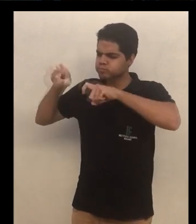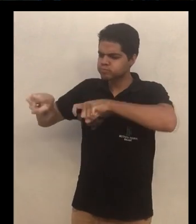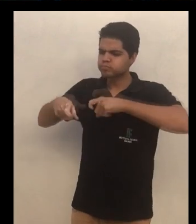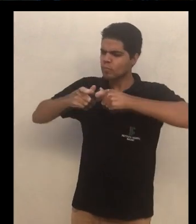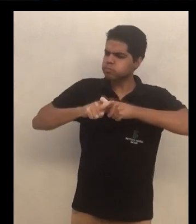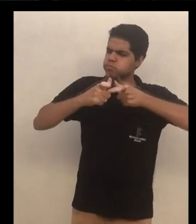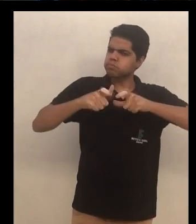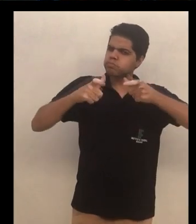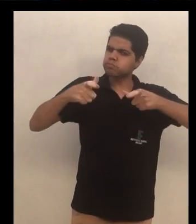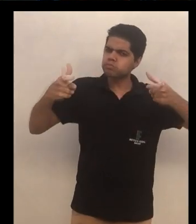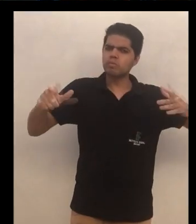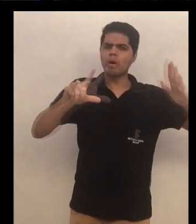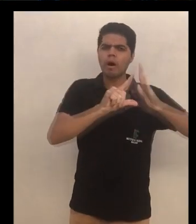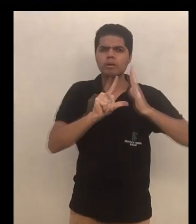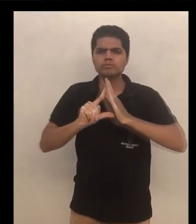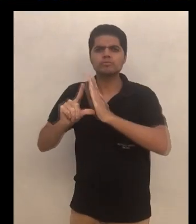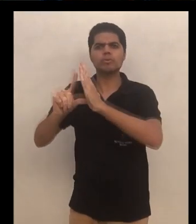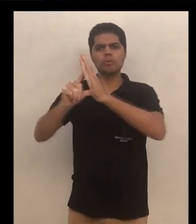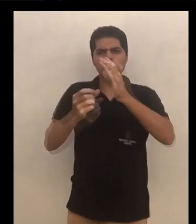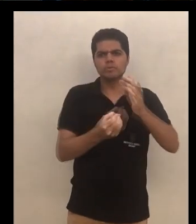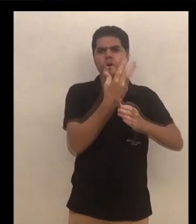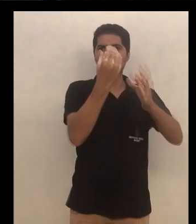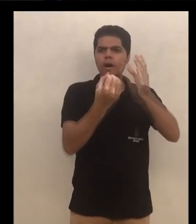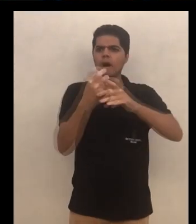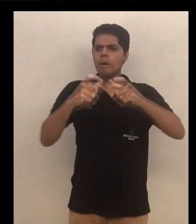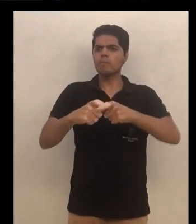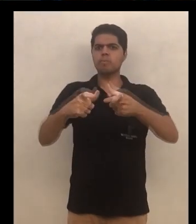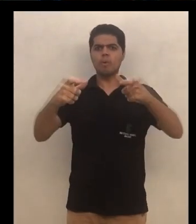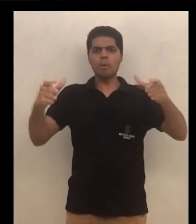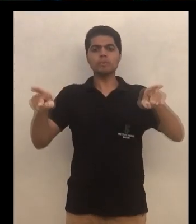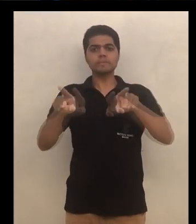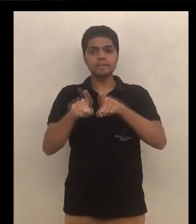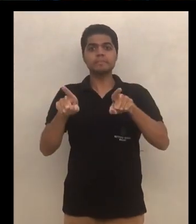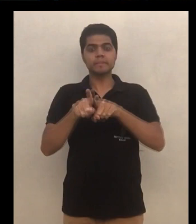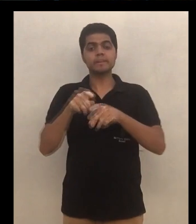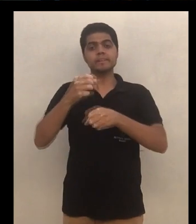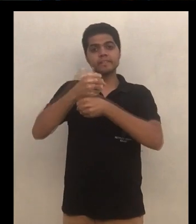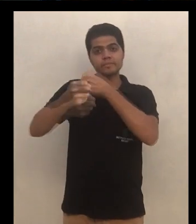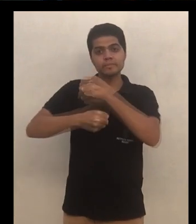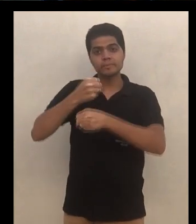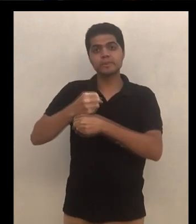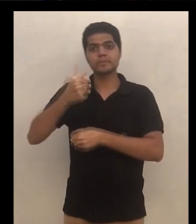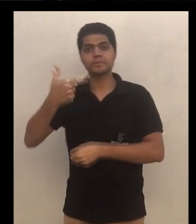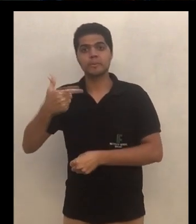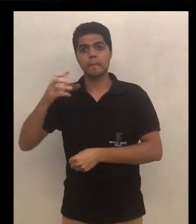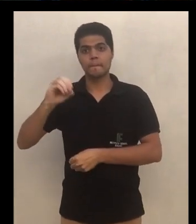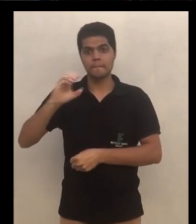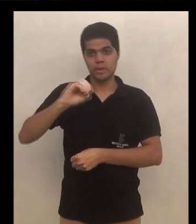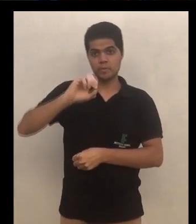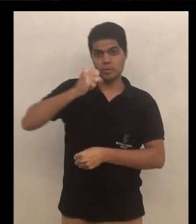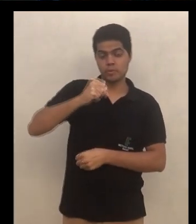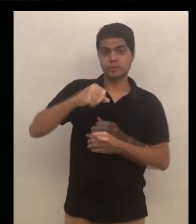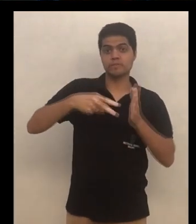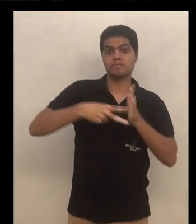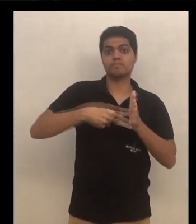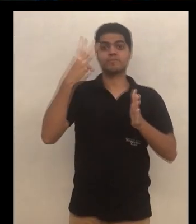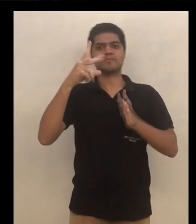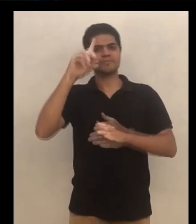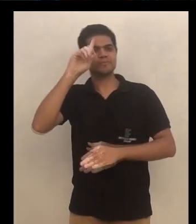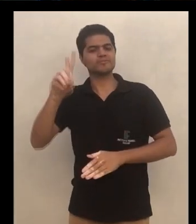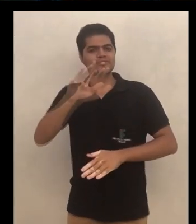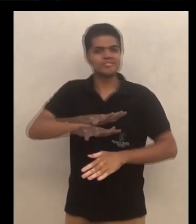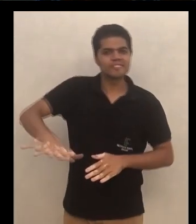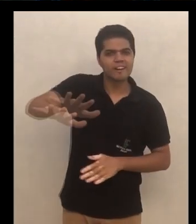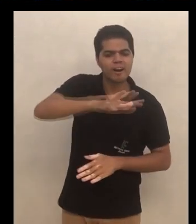de agropecuária, de ração também em Guanambi foi crescendo. Em 2008, fizemos o segundo dia de campo, o auditório